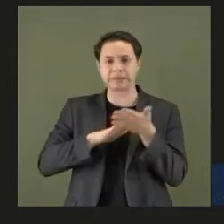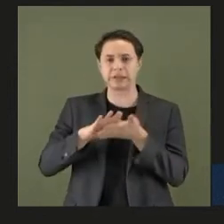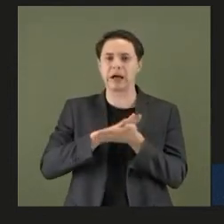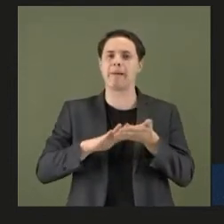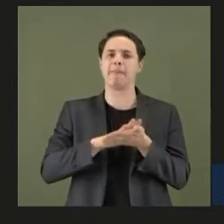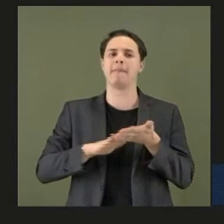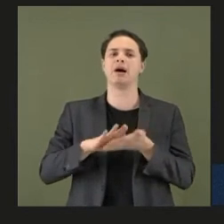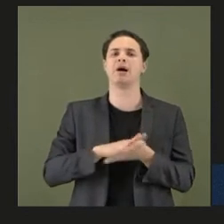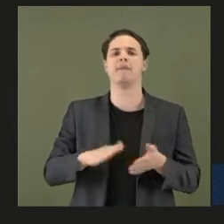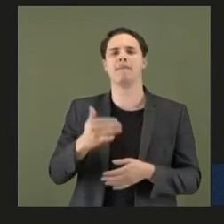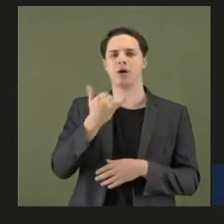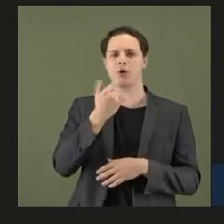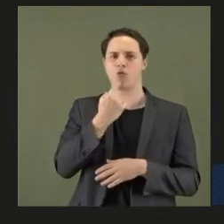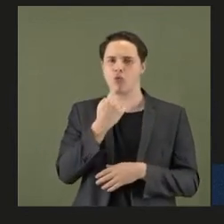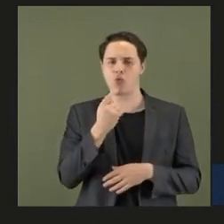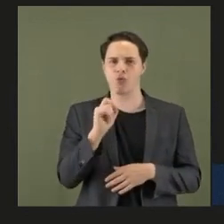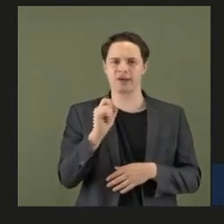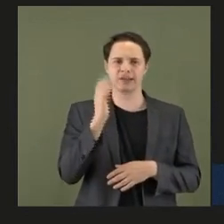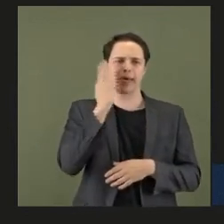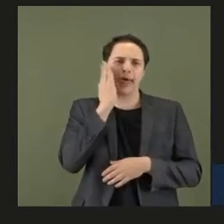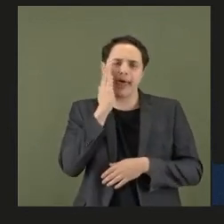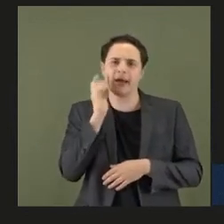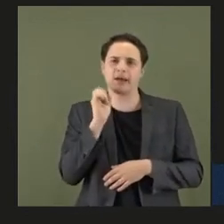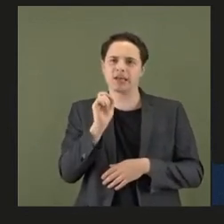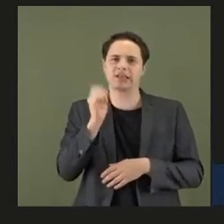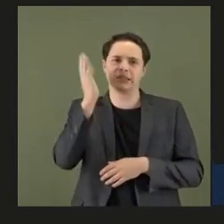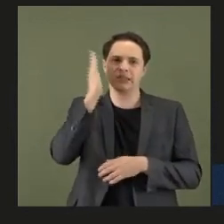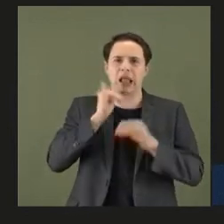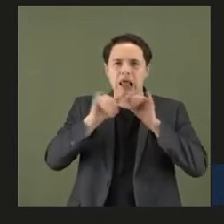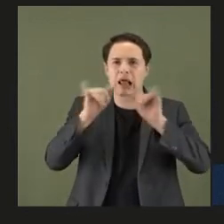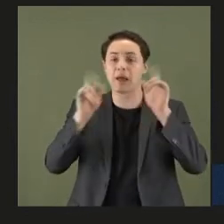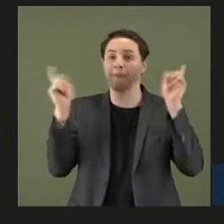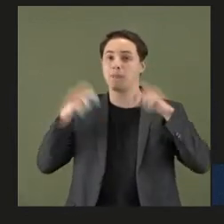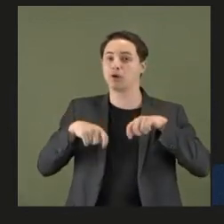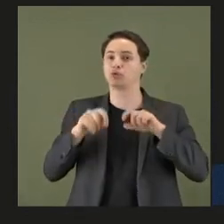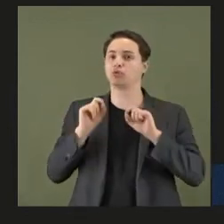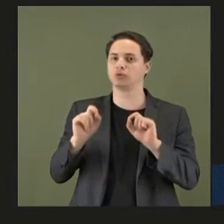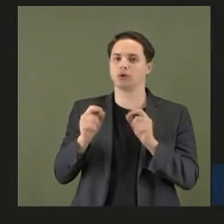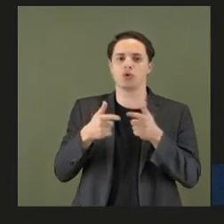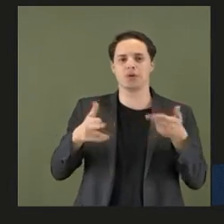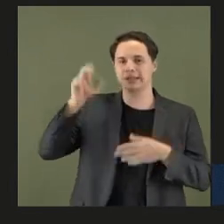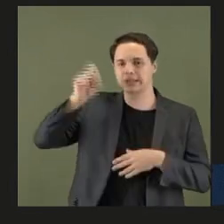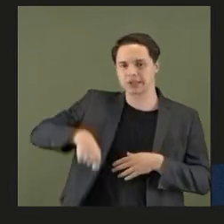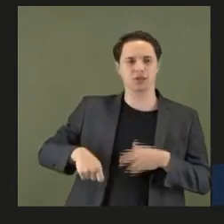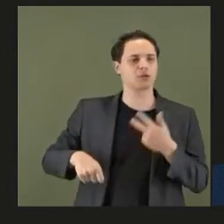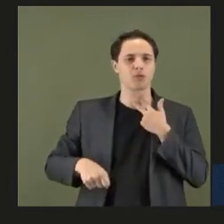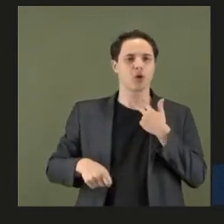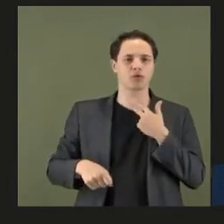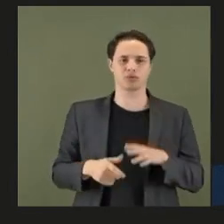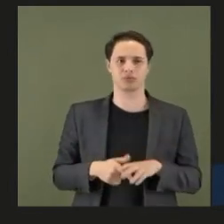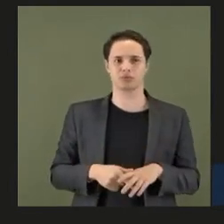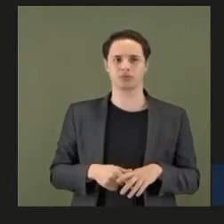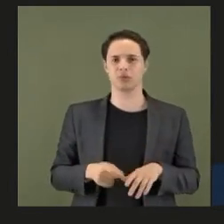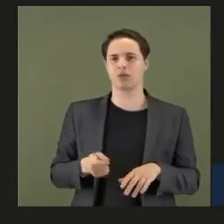se autonomeando na prática como o censor da nação, dizendo o que pode e o que não pode ser dito.